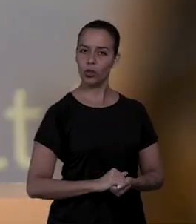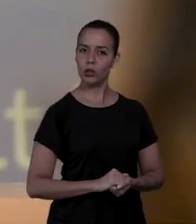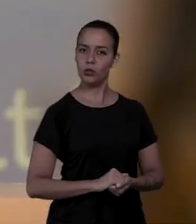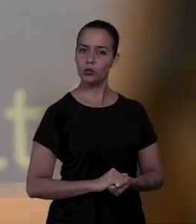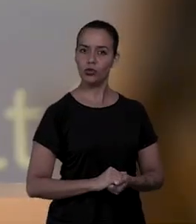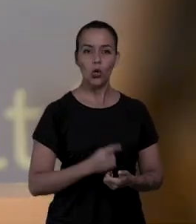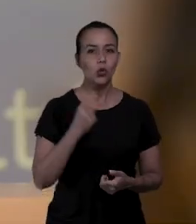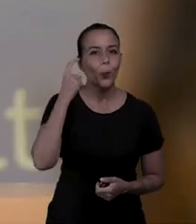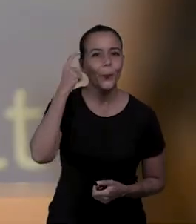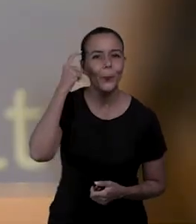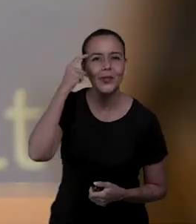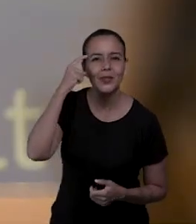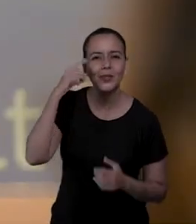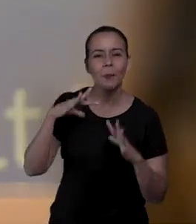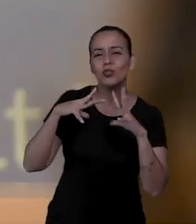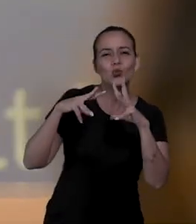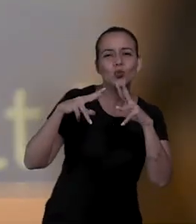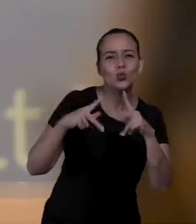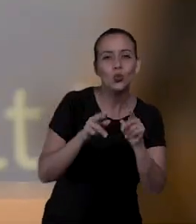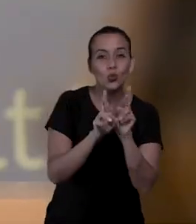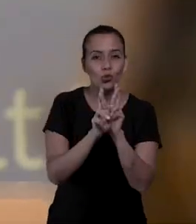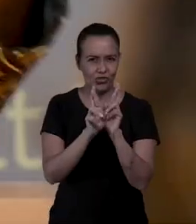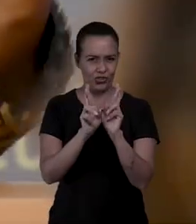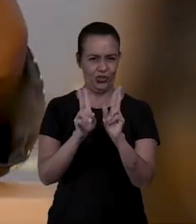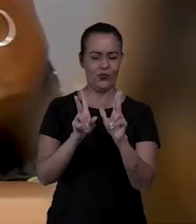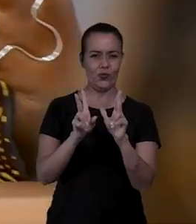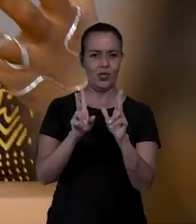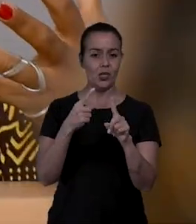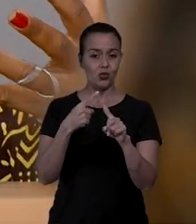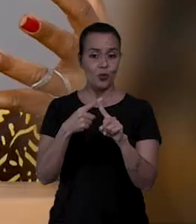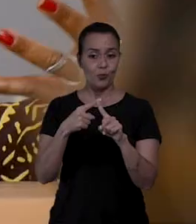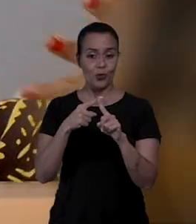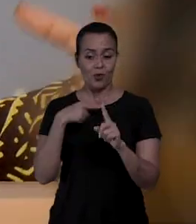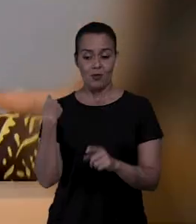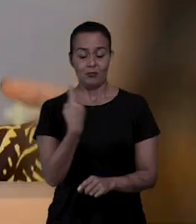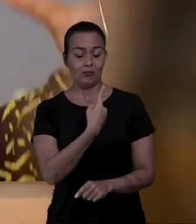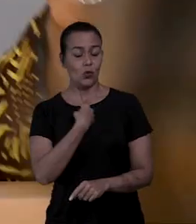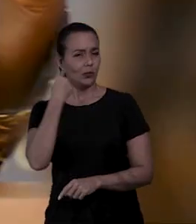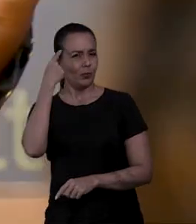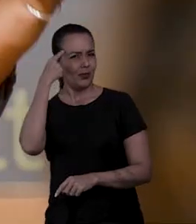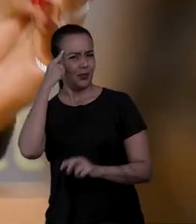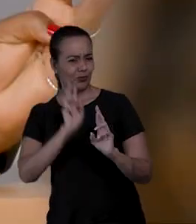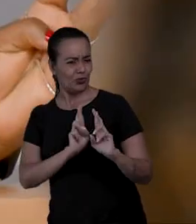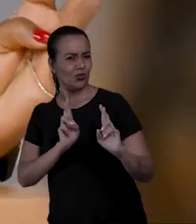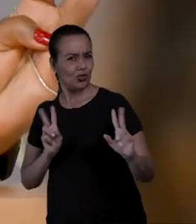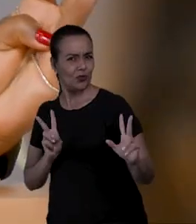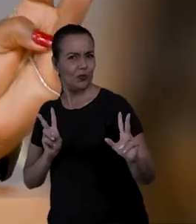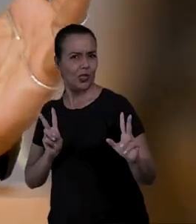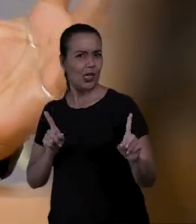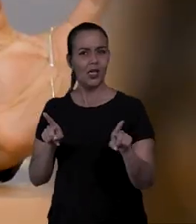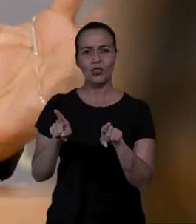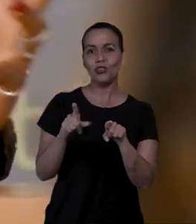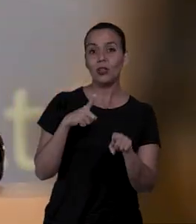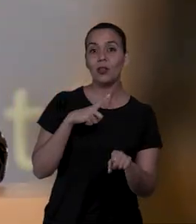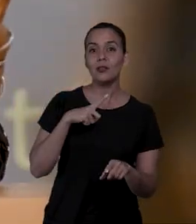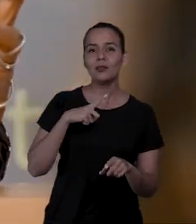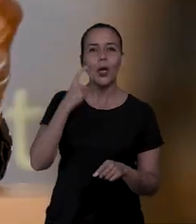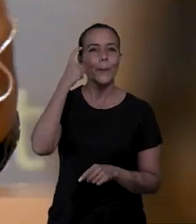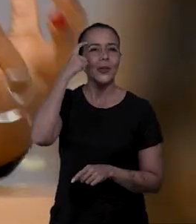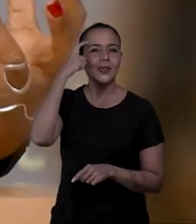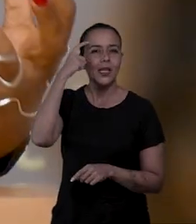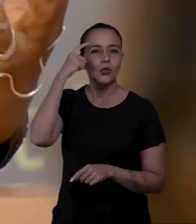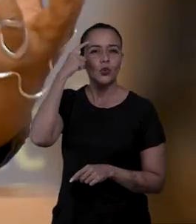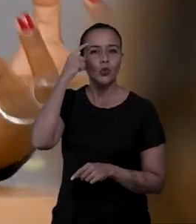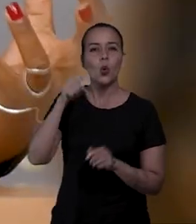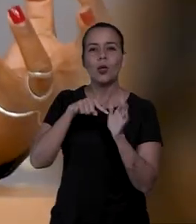o pensamento cartesiano contraposto às nossas perspectivas que, segundo a Yoronke Oyomi,